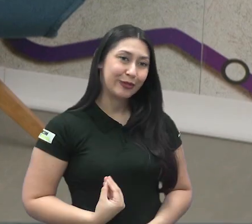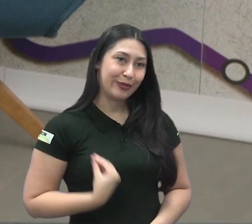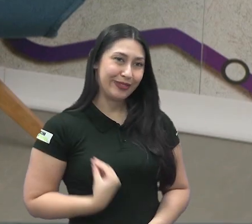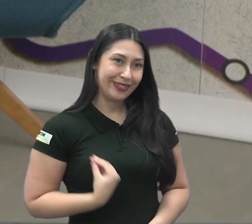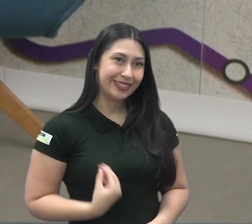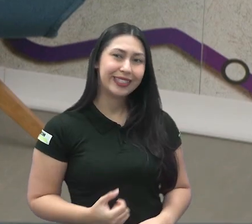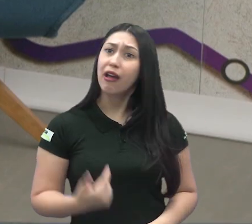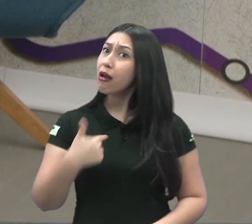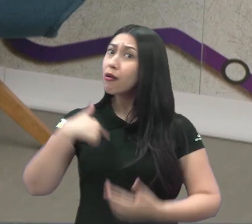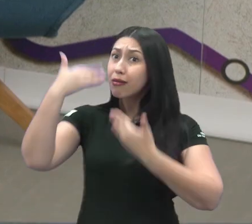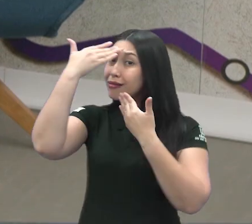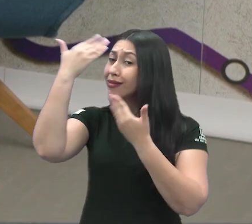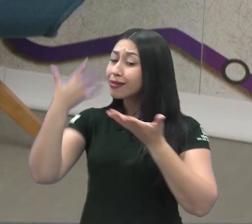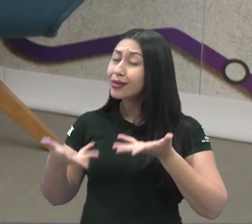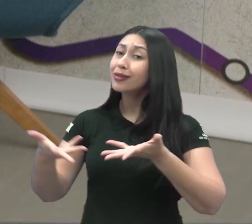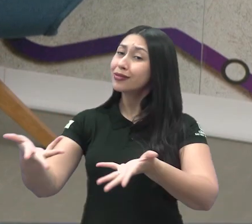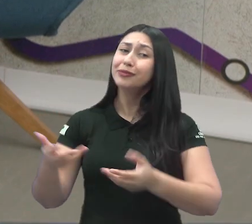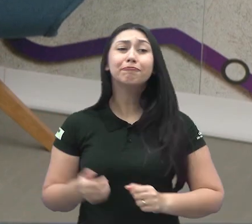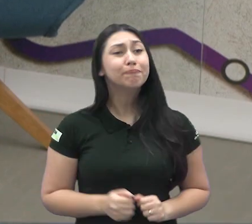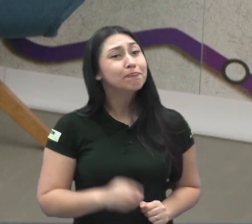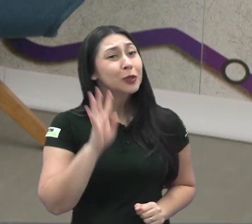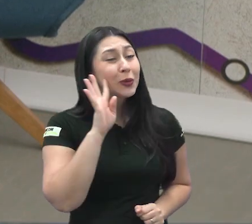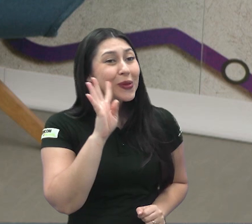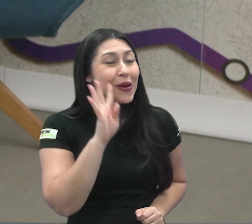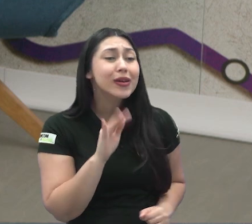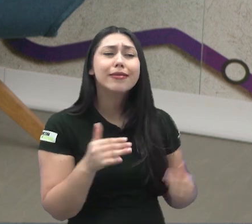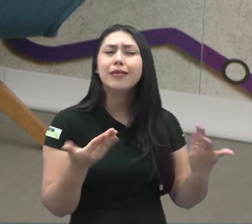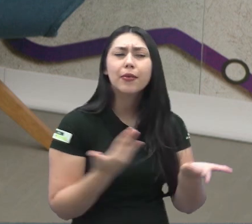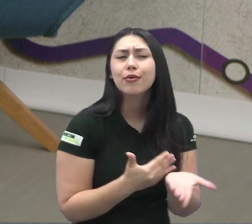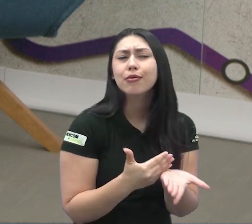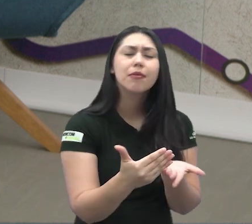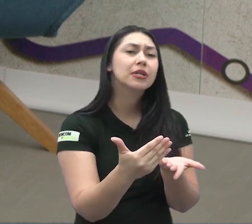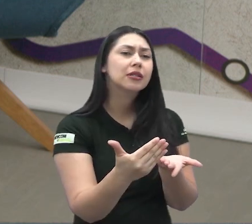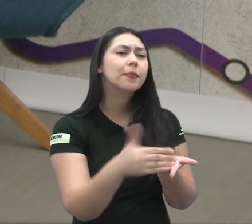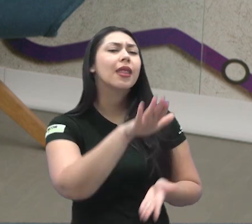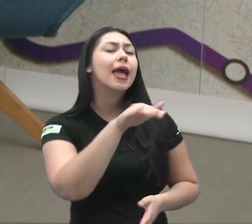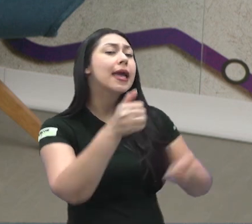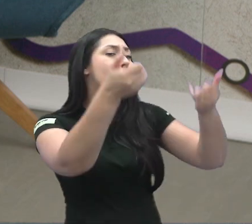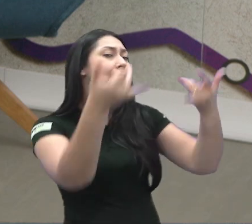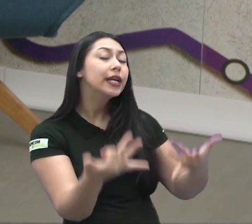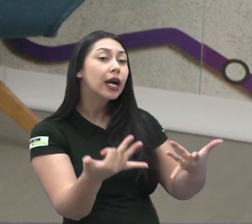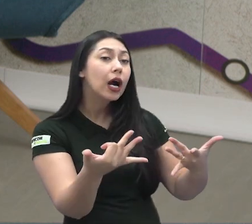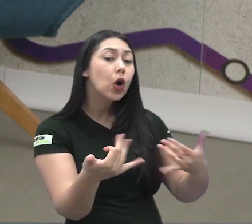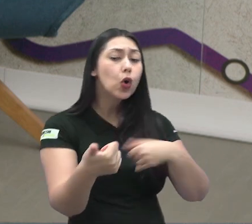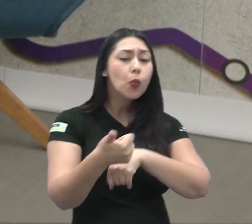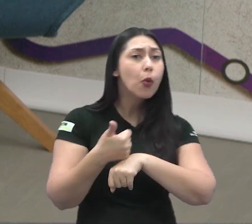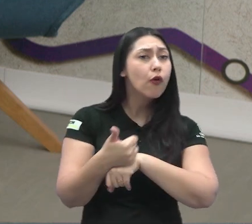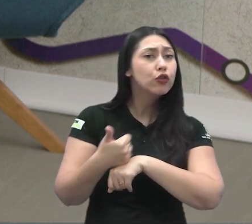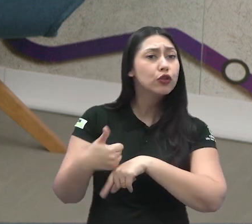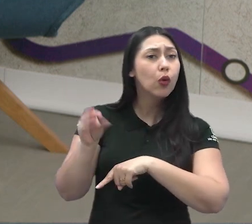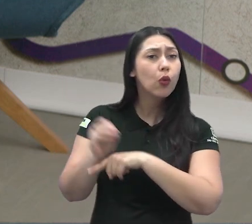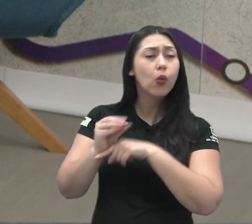participação aqui com a gente. Eu que agradeço o convite. Bacana. Bruna, para a gente começar, conta para a gente o que faz exatamente